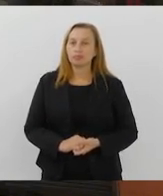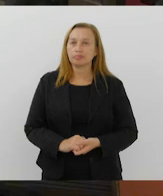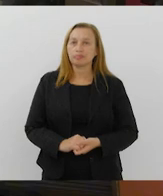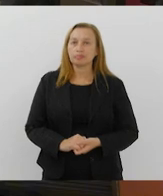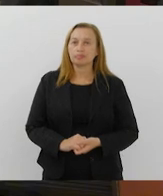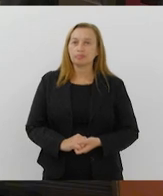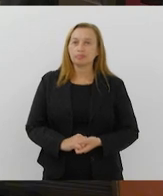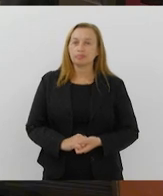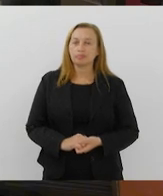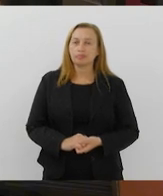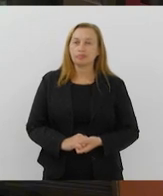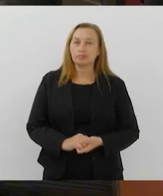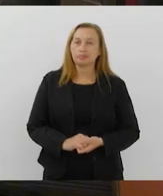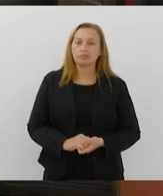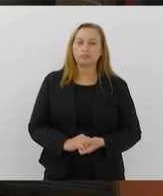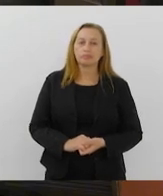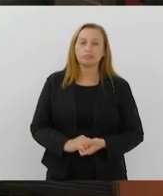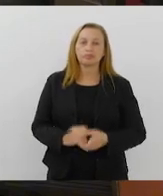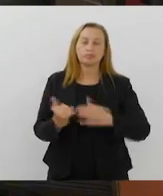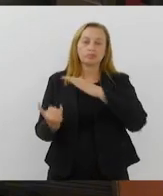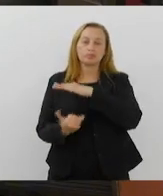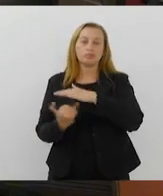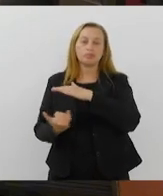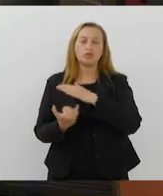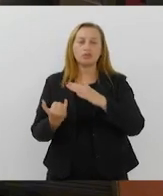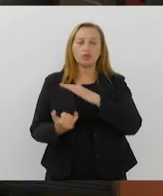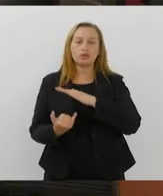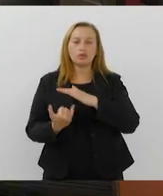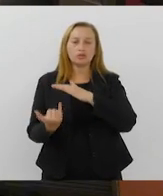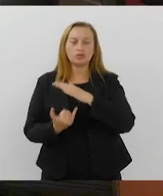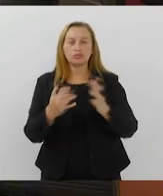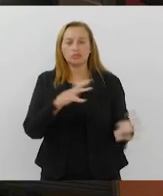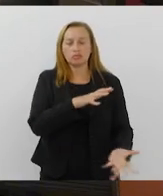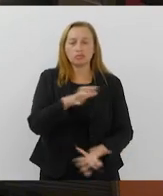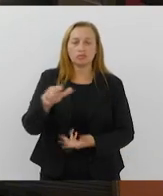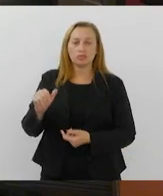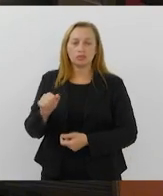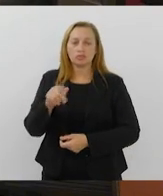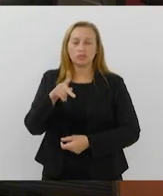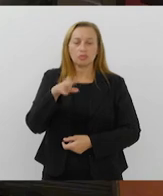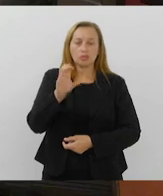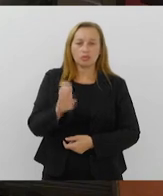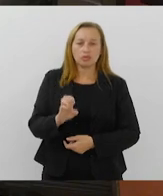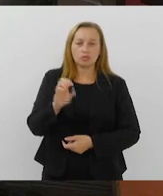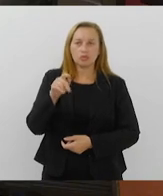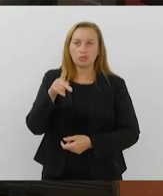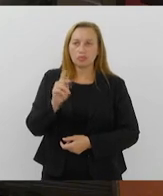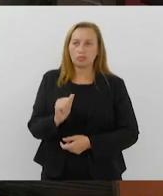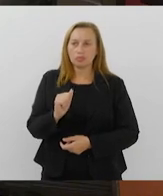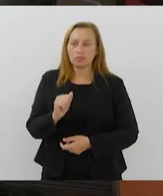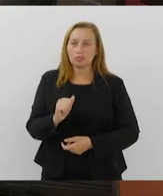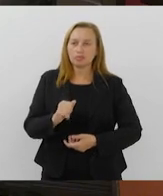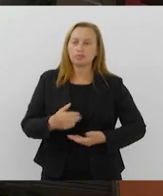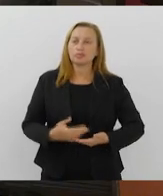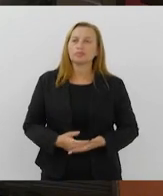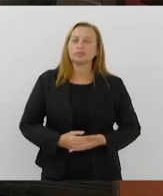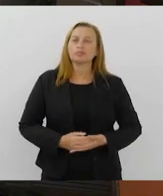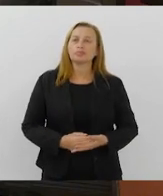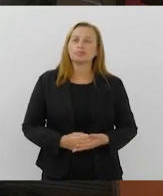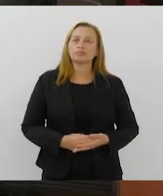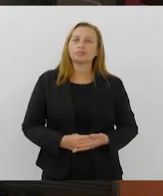O Instituto Conde Coma, através de seu presidente, tem a grata honra e imensurável satisfação de outorgar uma menção para